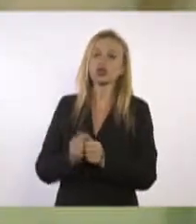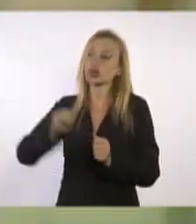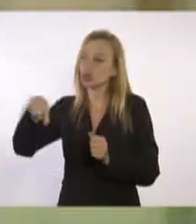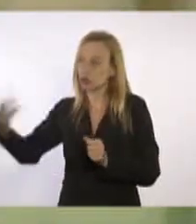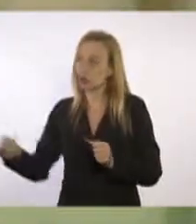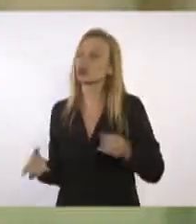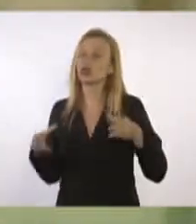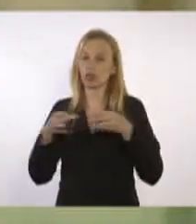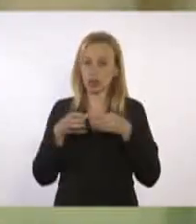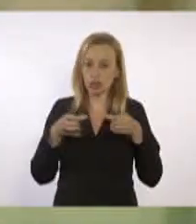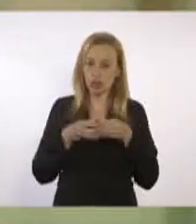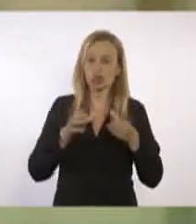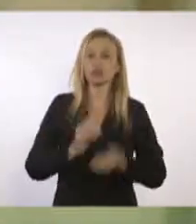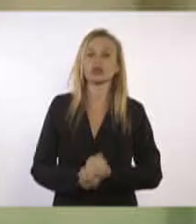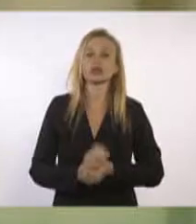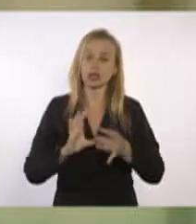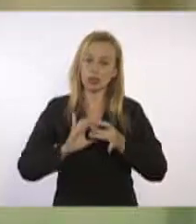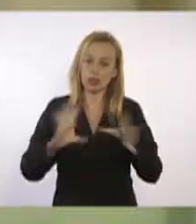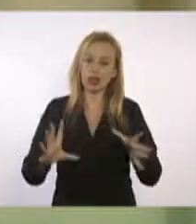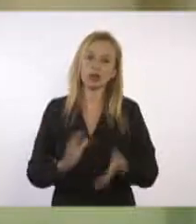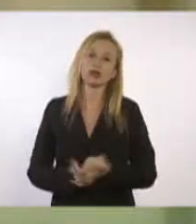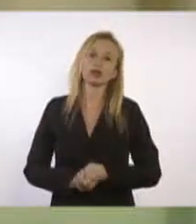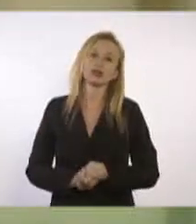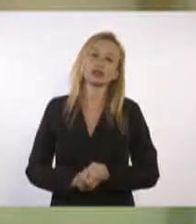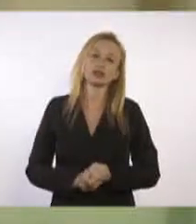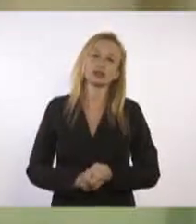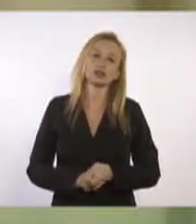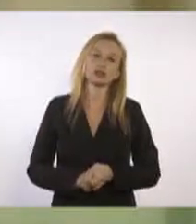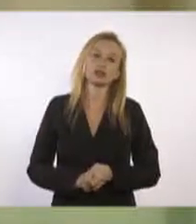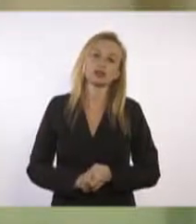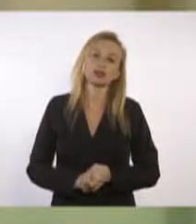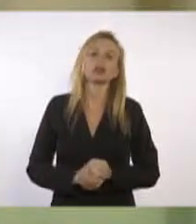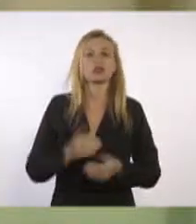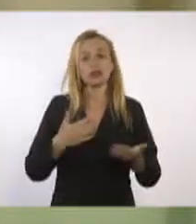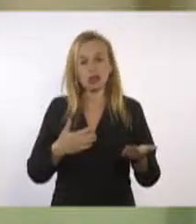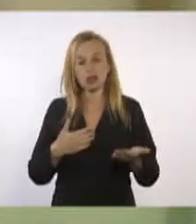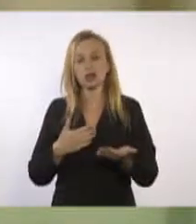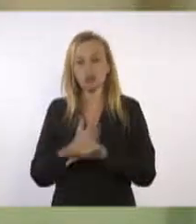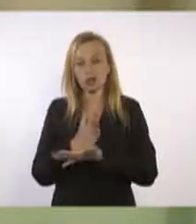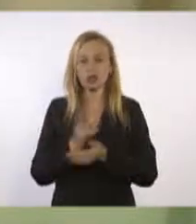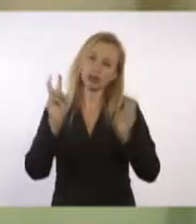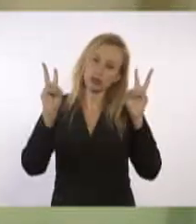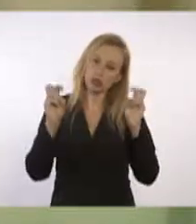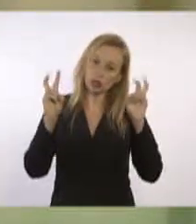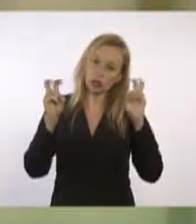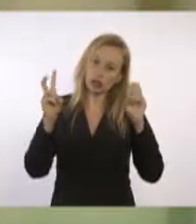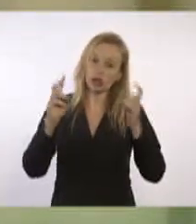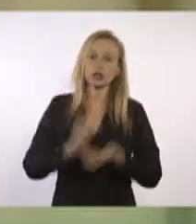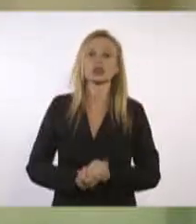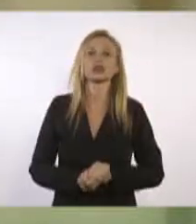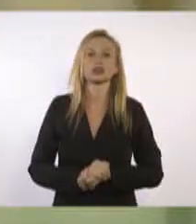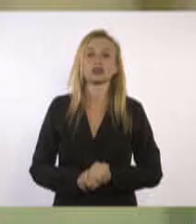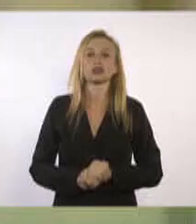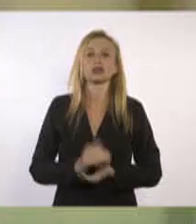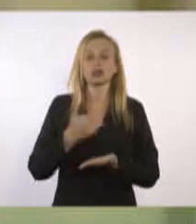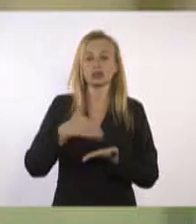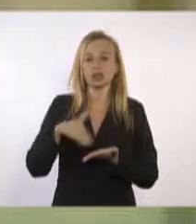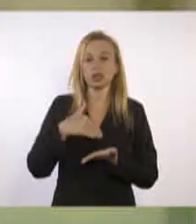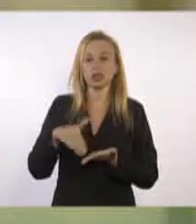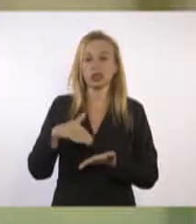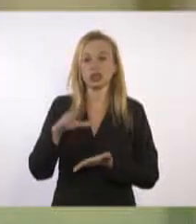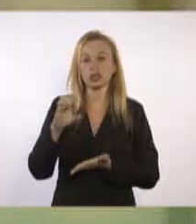se deliberem, para fazer, caso lá seja aprovada, a oitiva do secretário